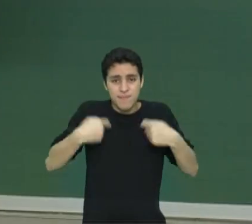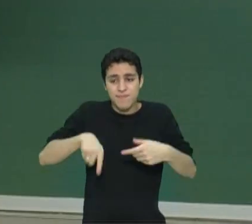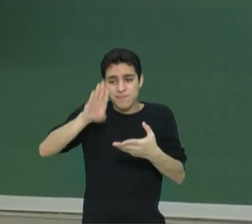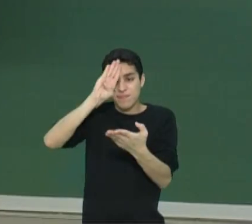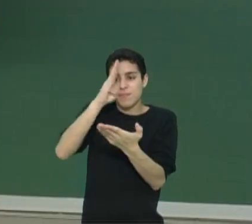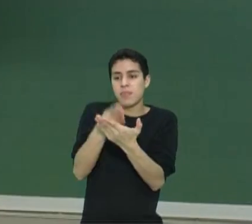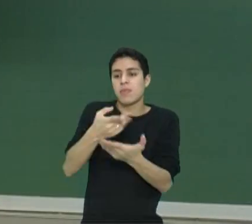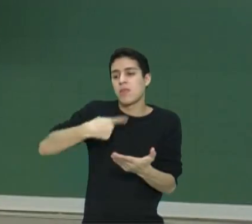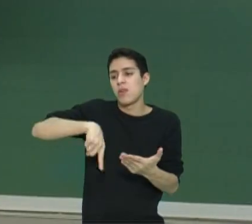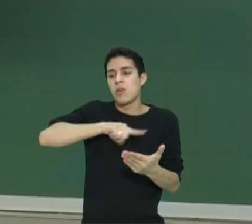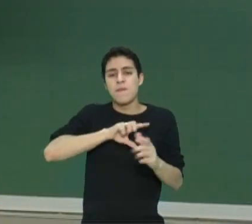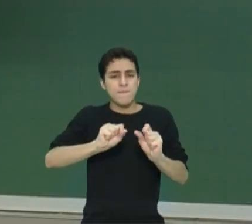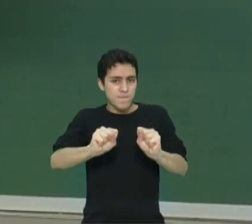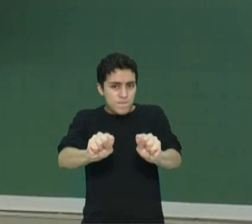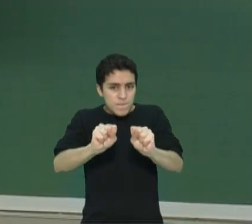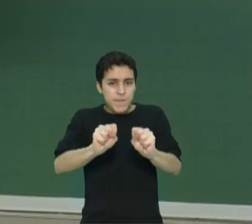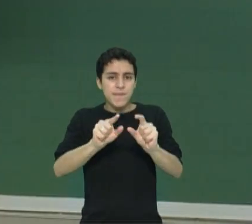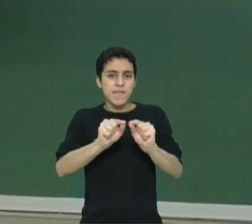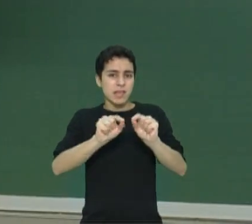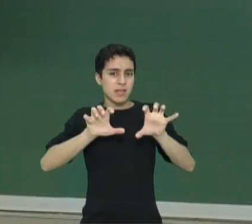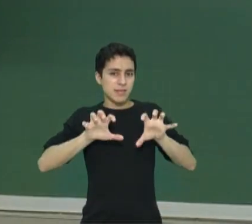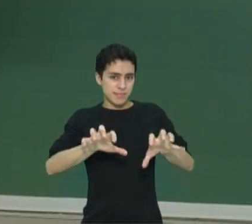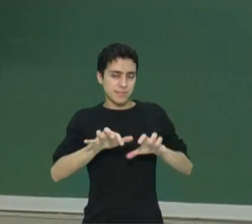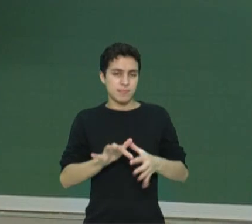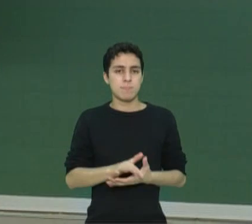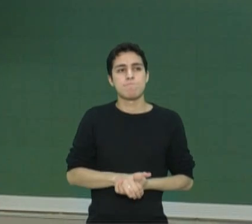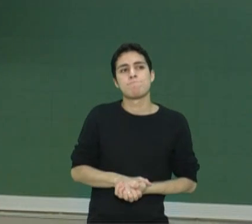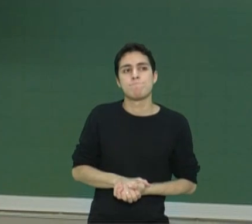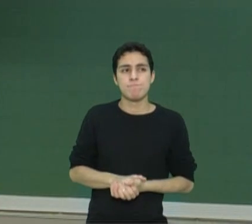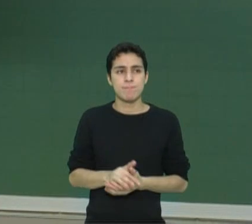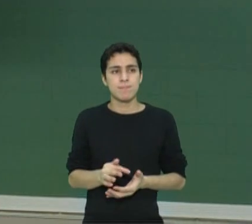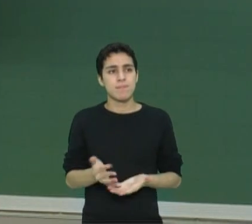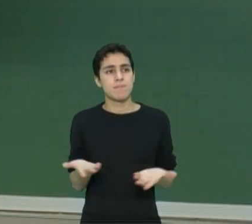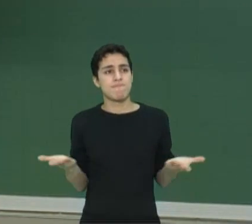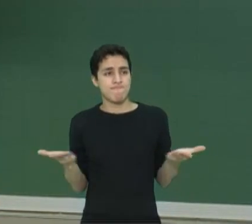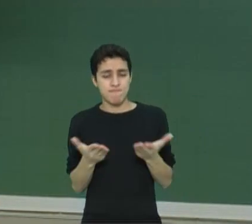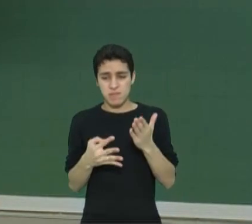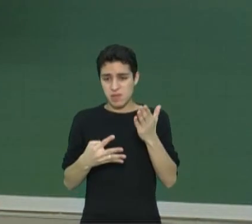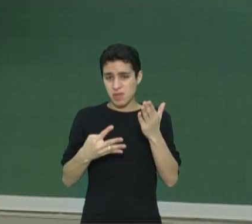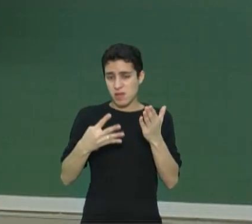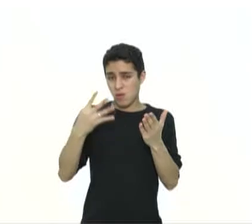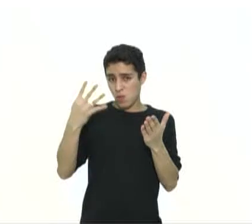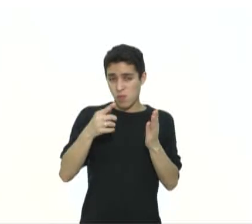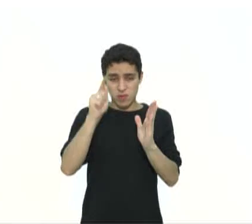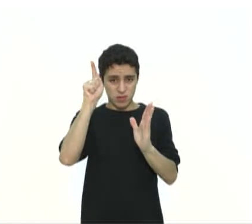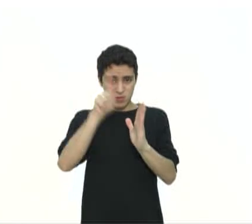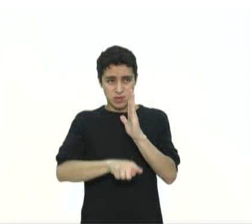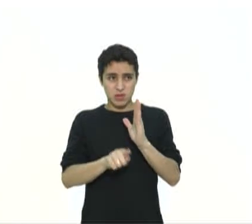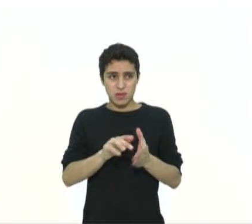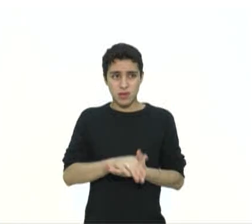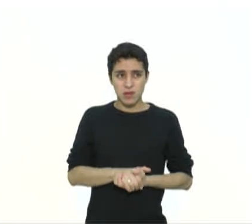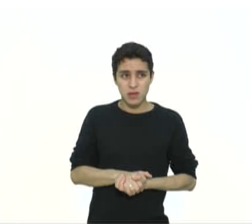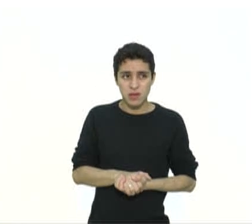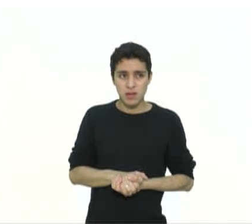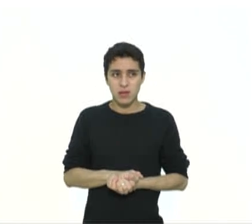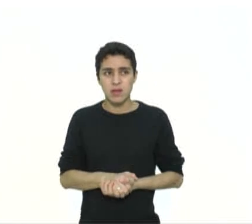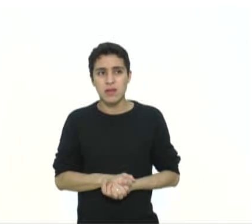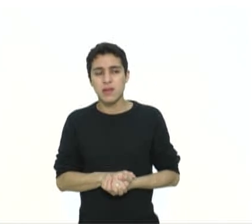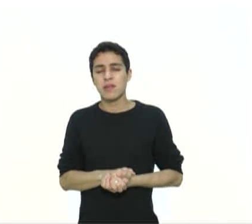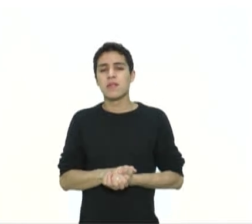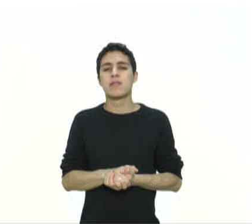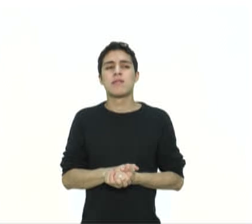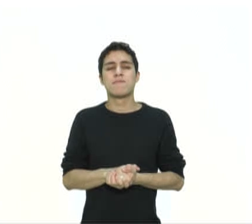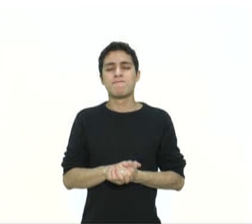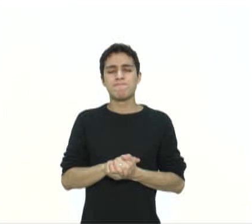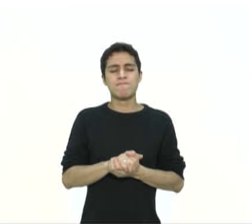que acreditar que nós podemos fazer isso e fala mal quarto 15 agenda quatro questionário perdão Agenda